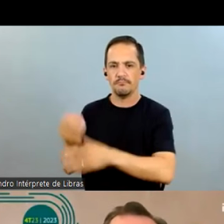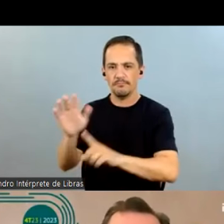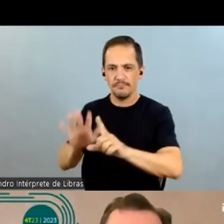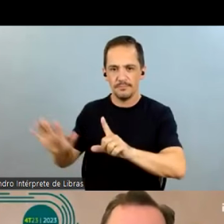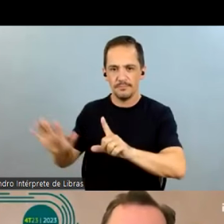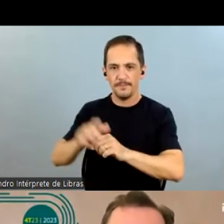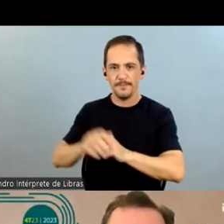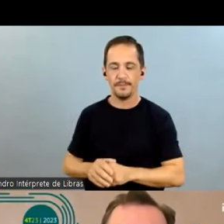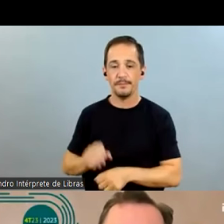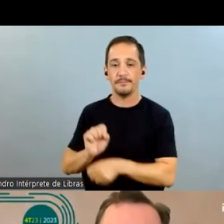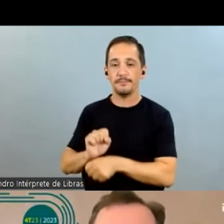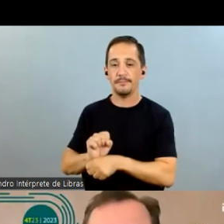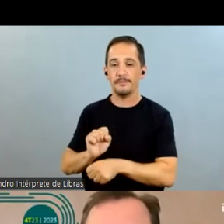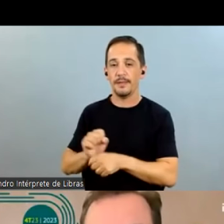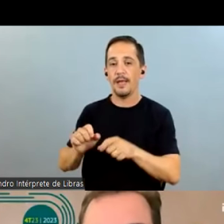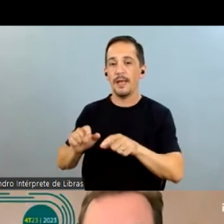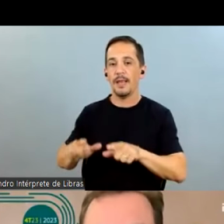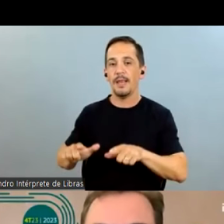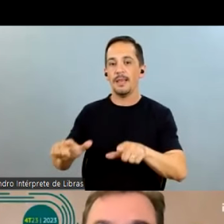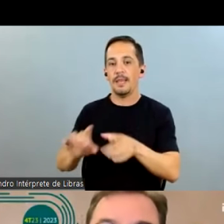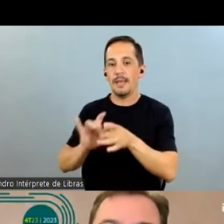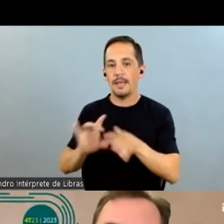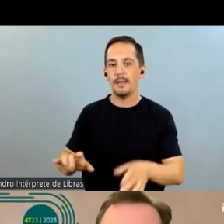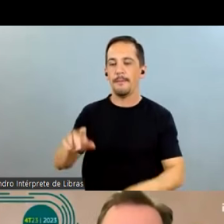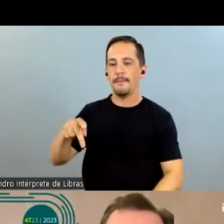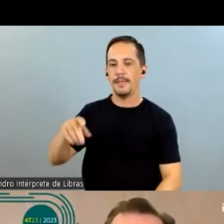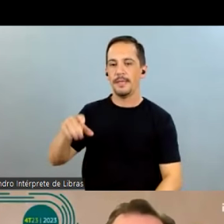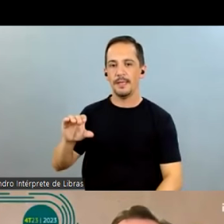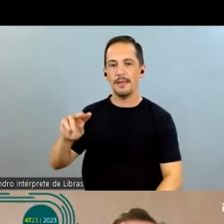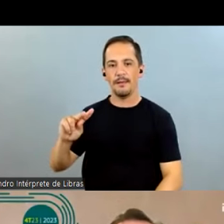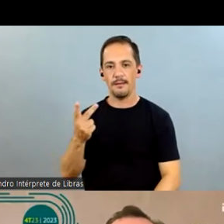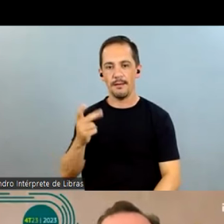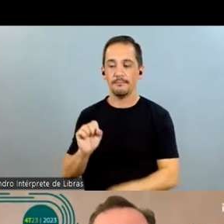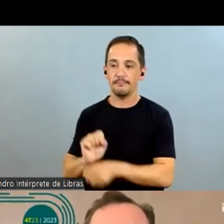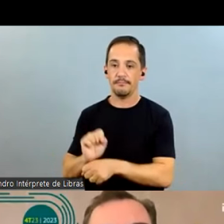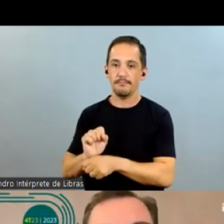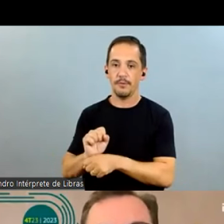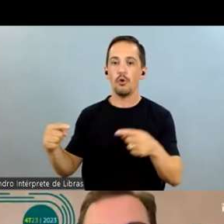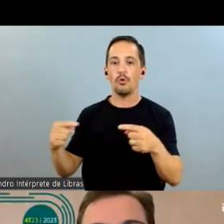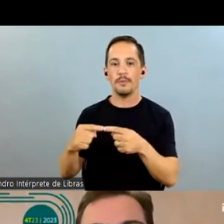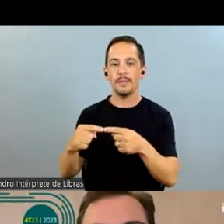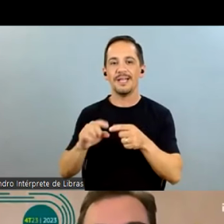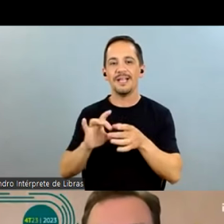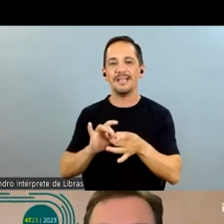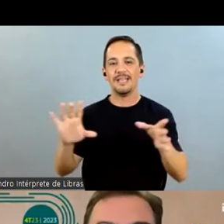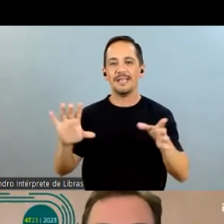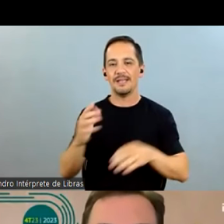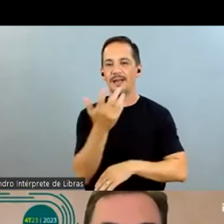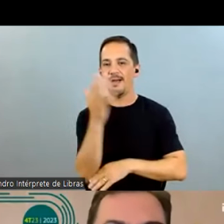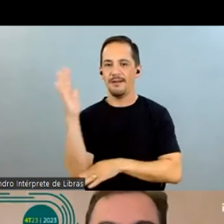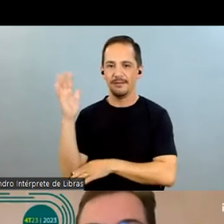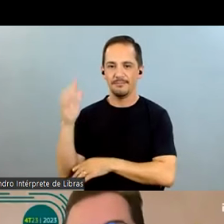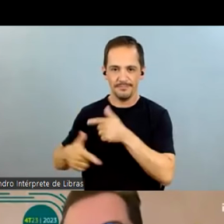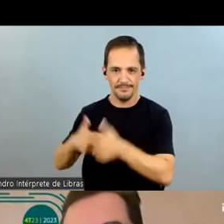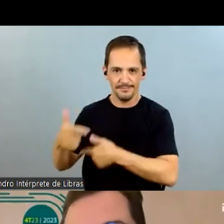pchs que tem um período a ser cumprido para o licenciamento ambiental e e nós devemos ter novidades aí